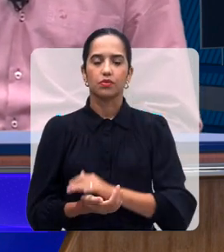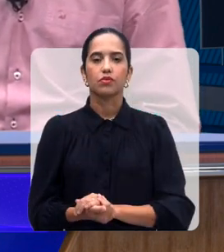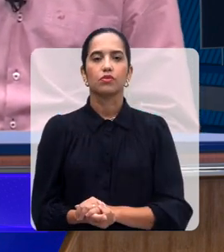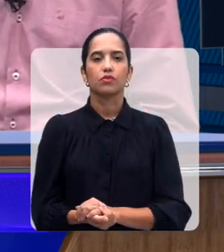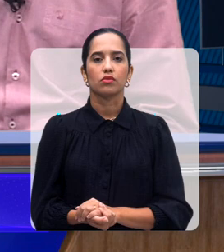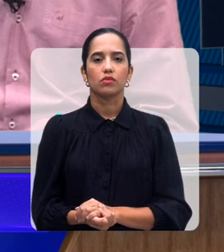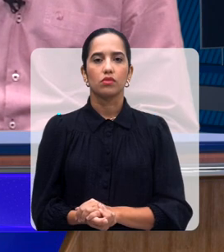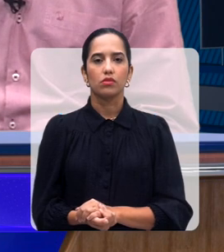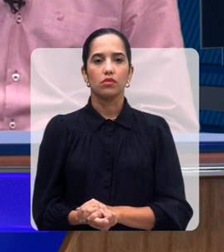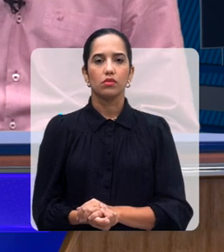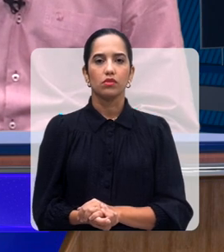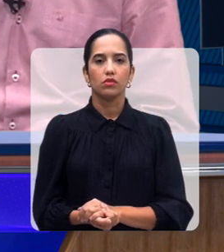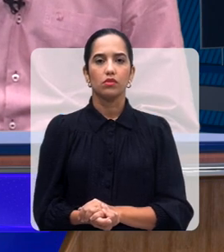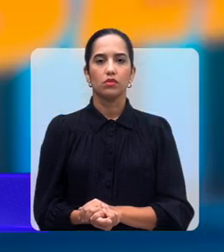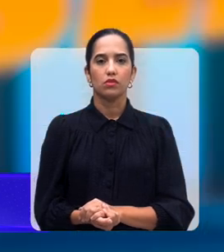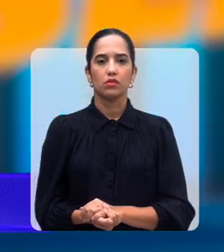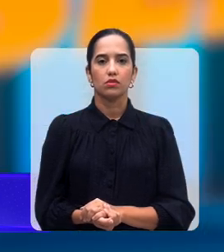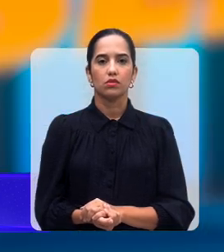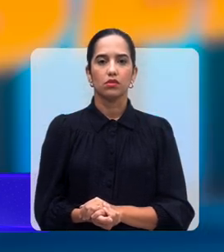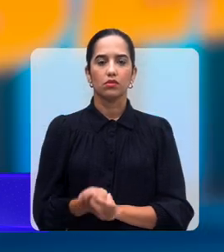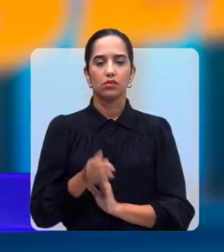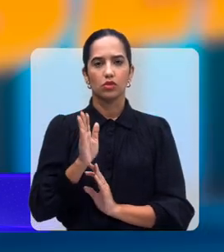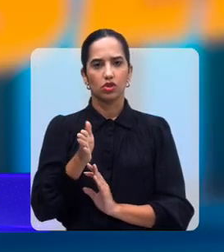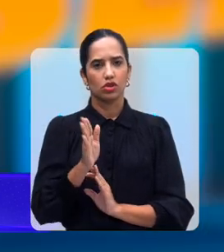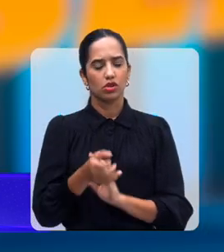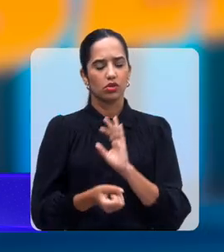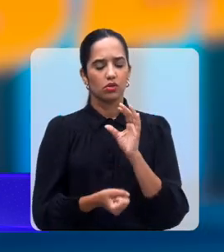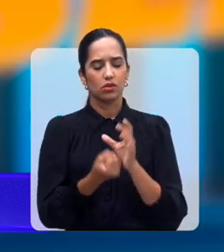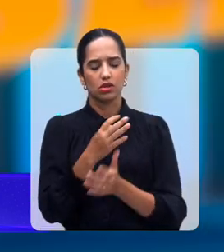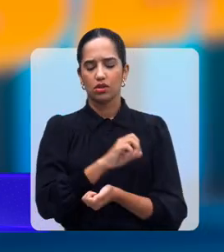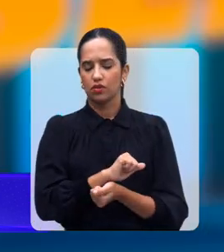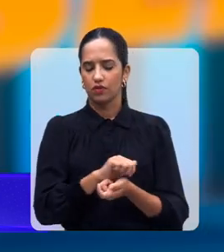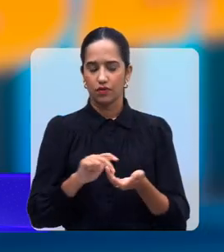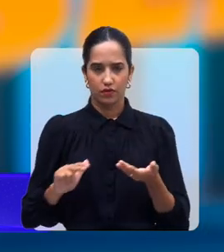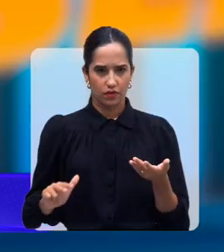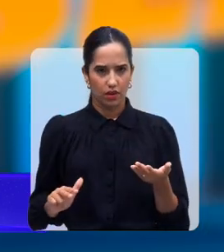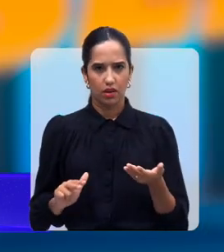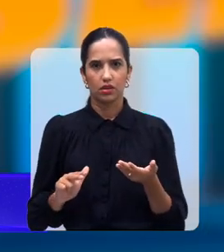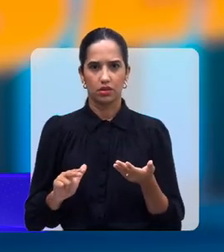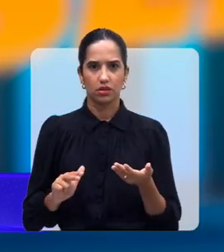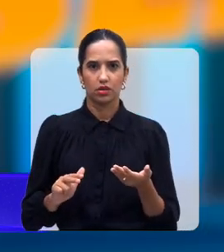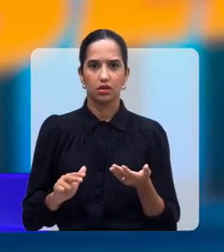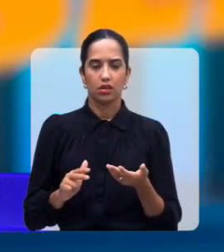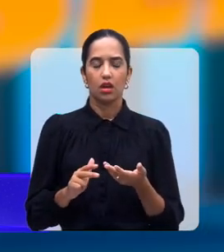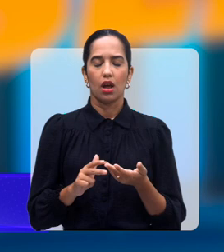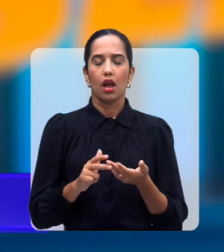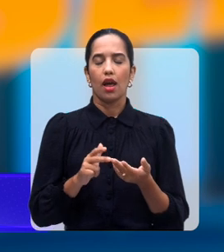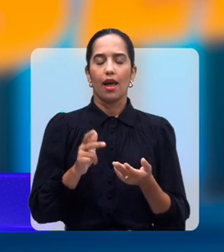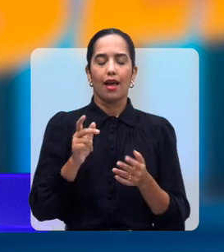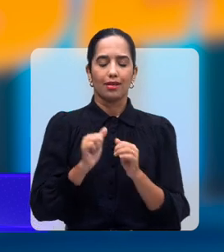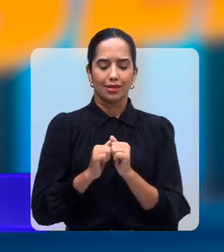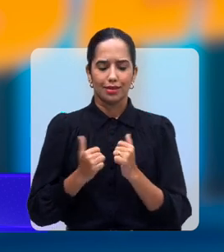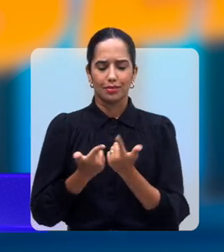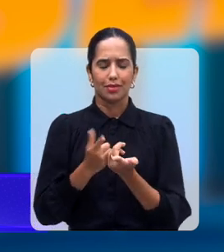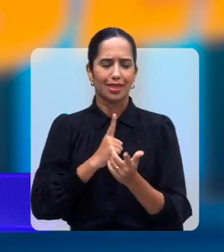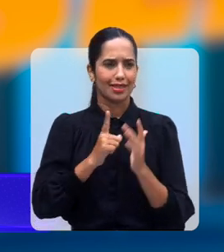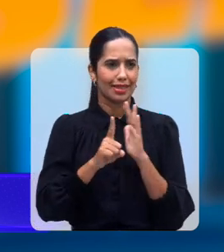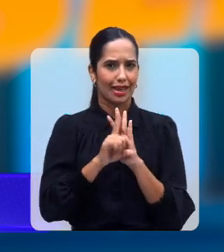sociedade? Olha, já está acontecendo muita coisa boa, Chico. Por exemplo, na Assembleia tem muitas